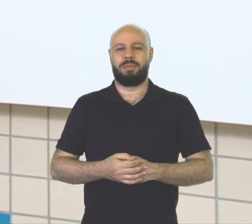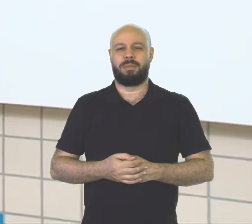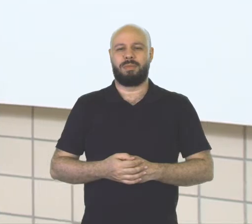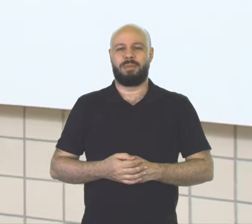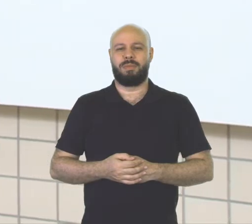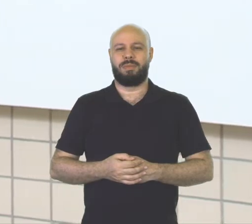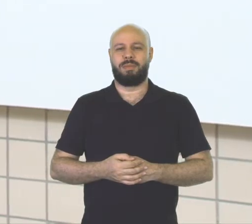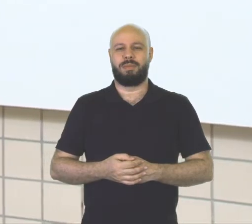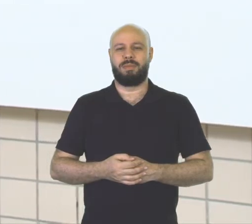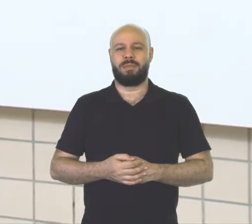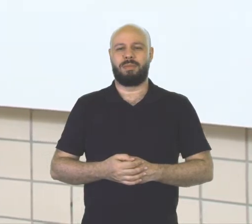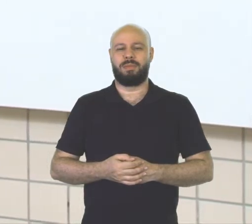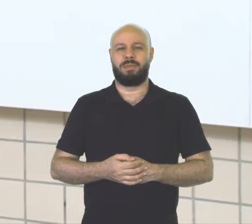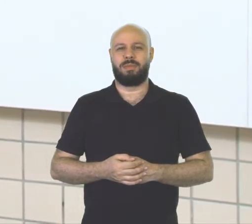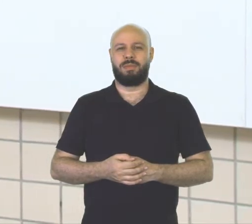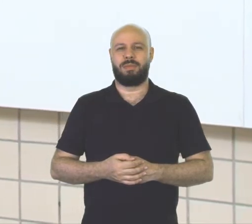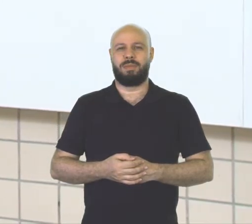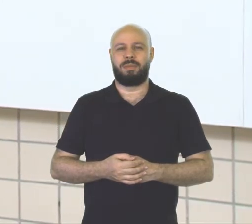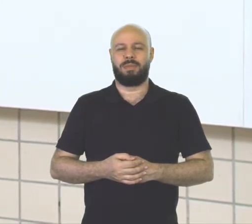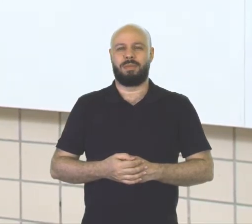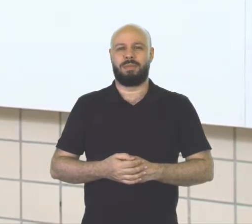take